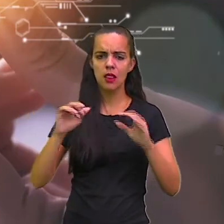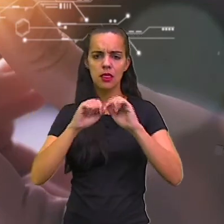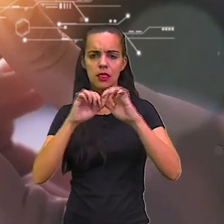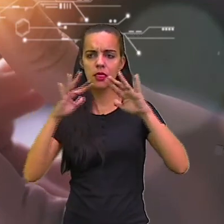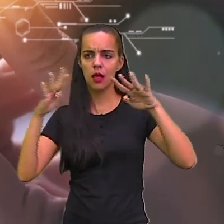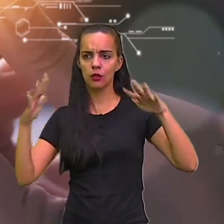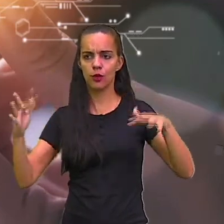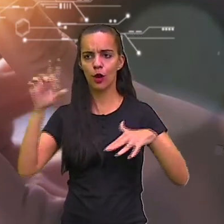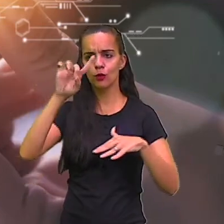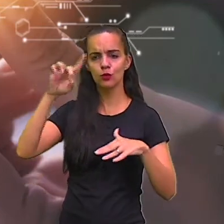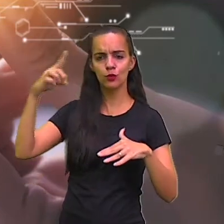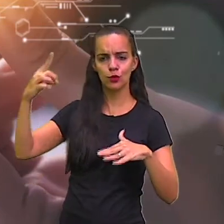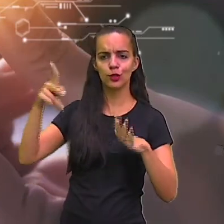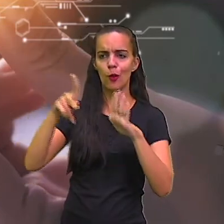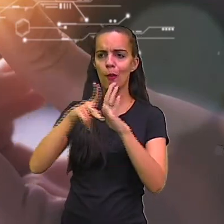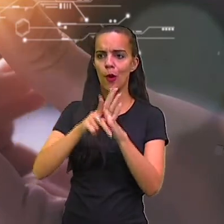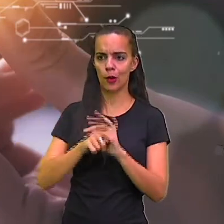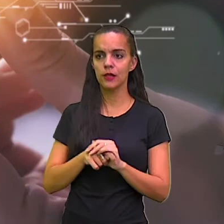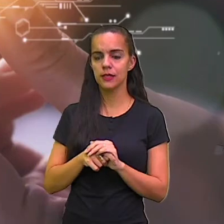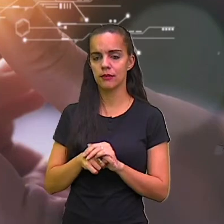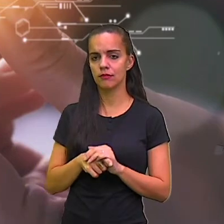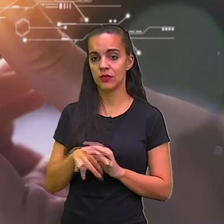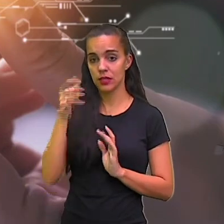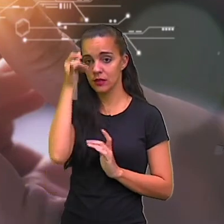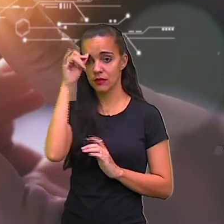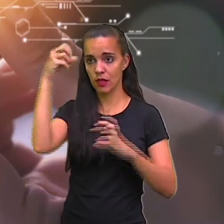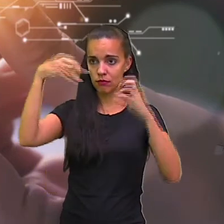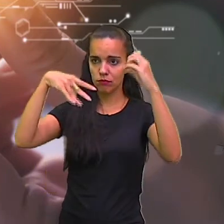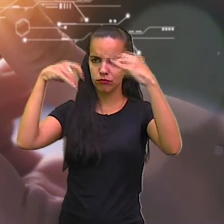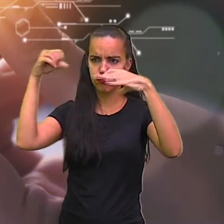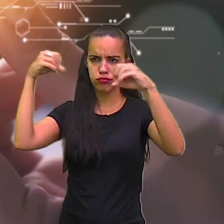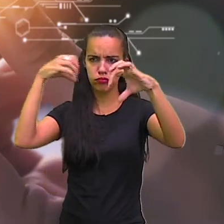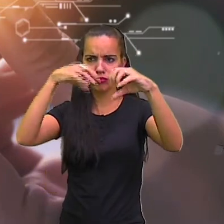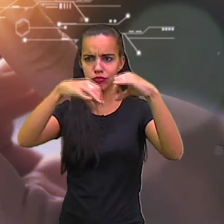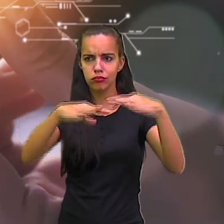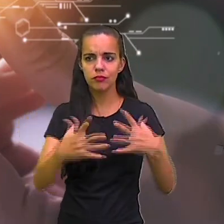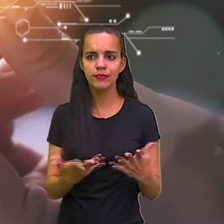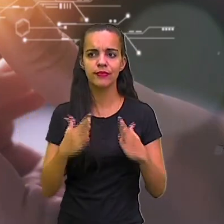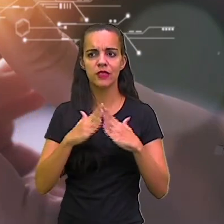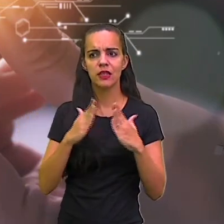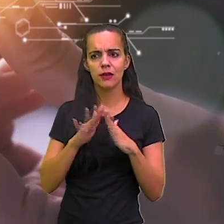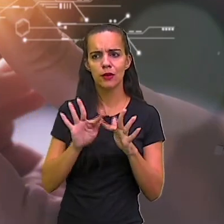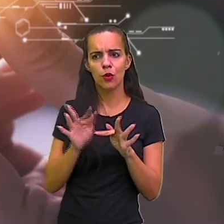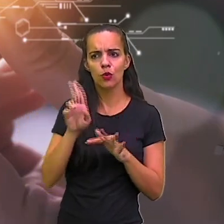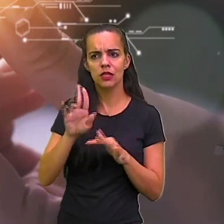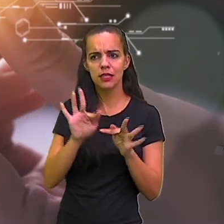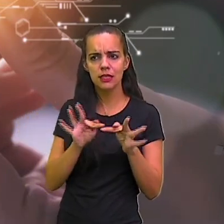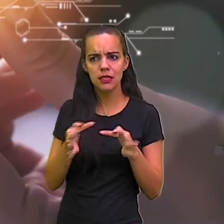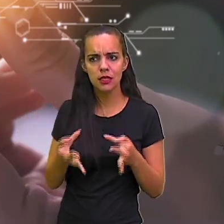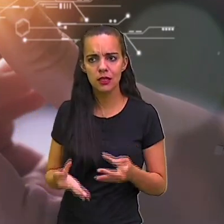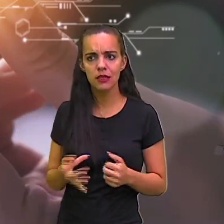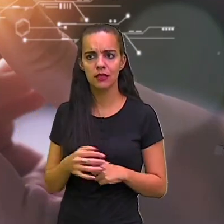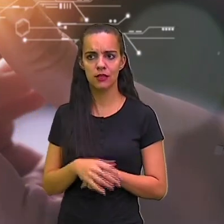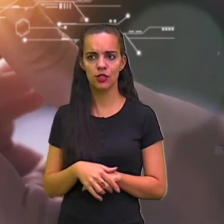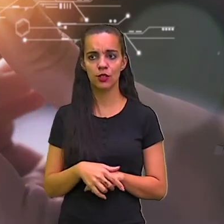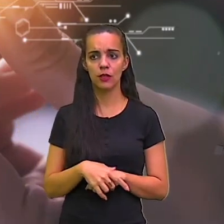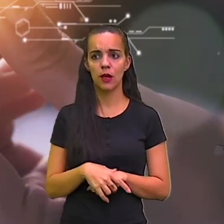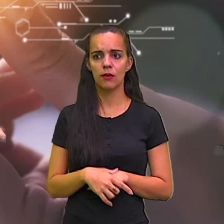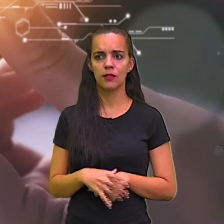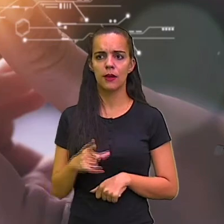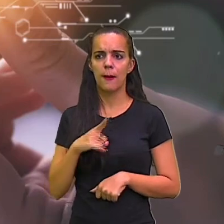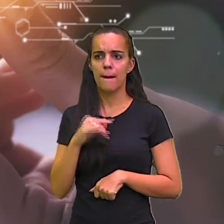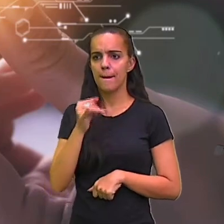abrindo janelas abrindo cortina trocar as nossas lâmpadas por lâmpadas fluorescentes